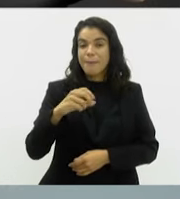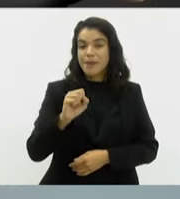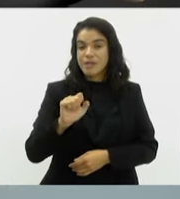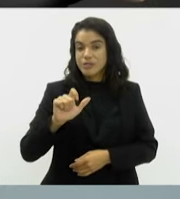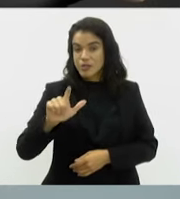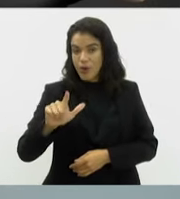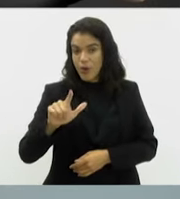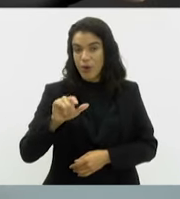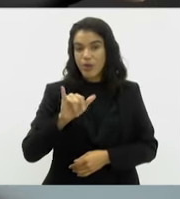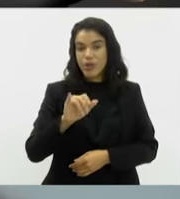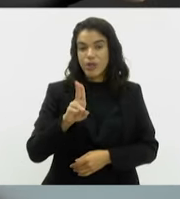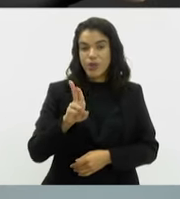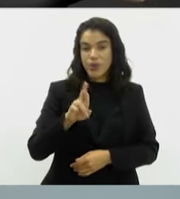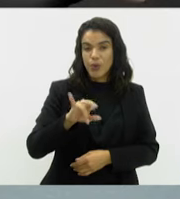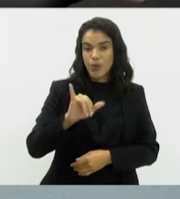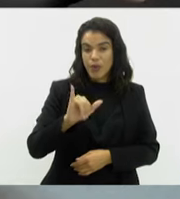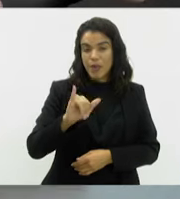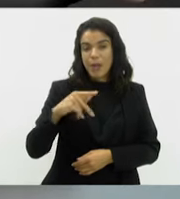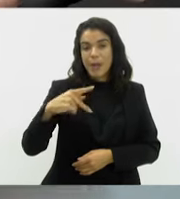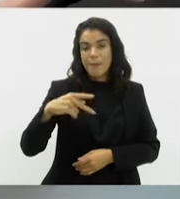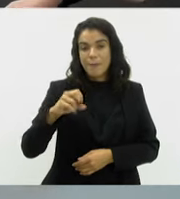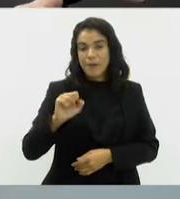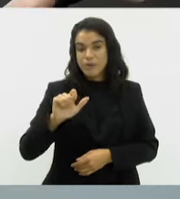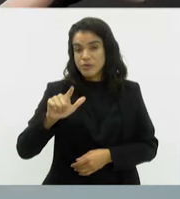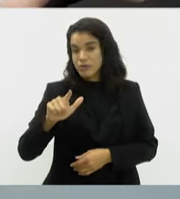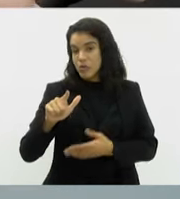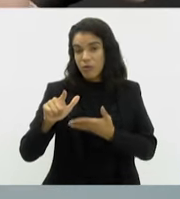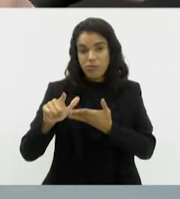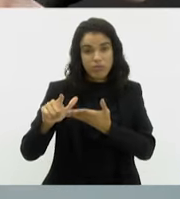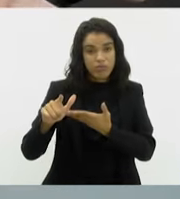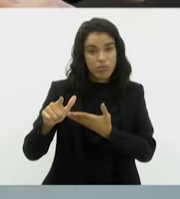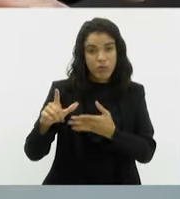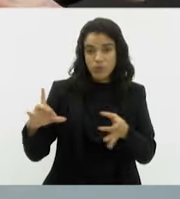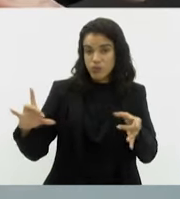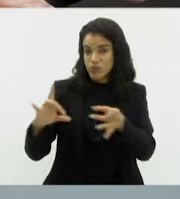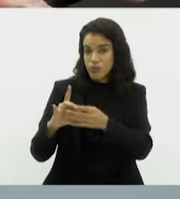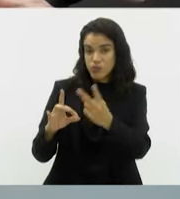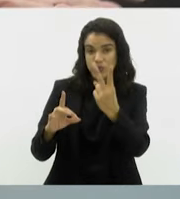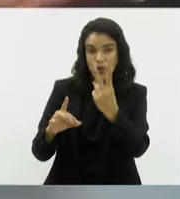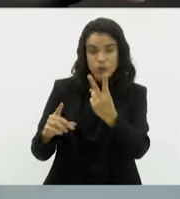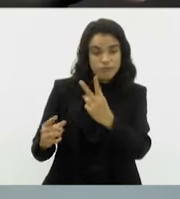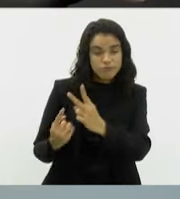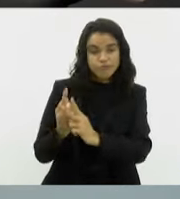é do PSOL. E as matérias são junta diferentes. E faz coautoria, pô.